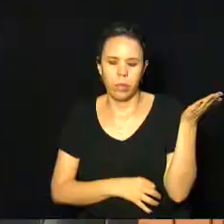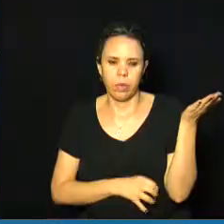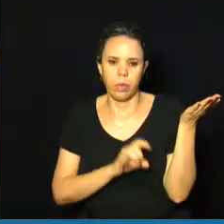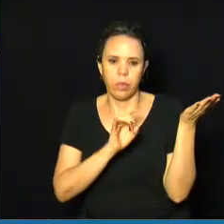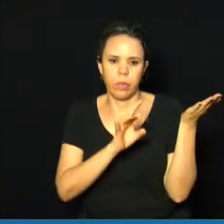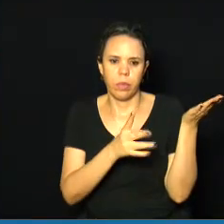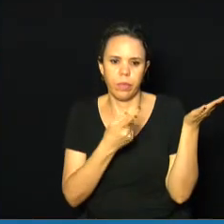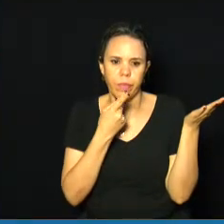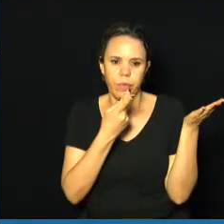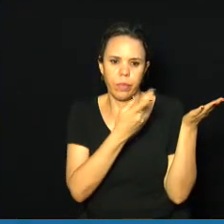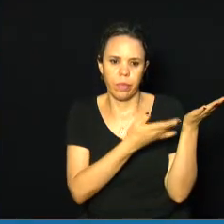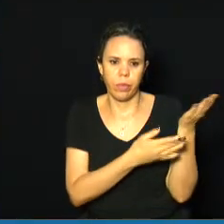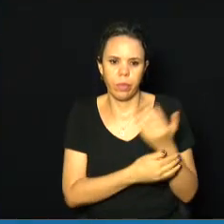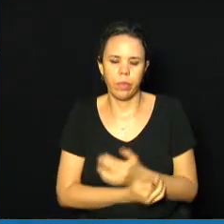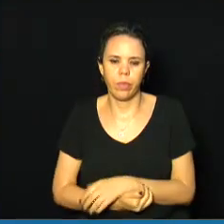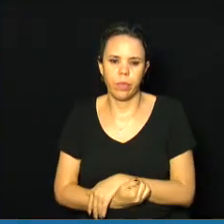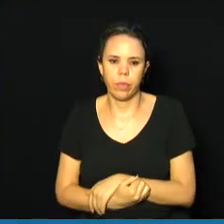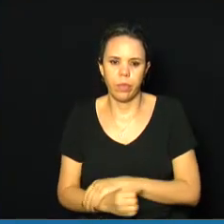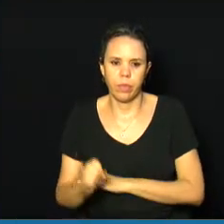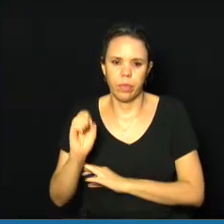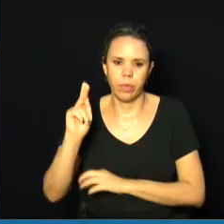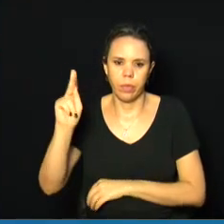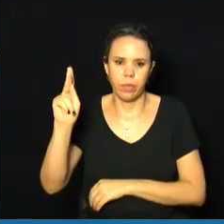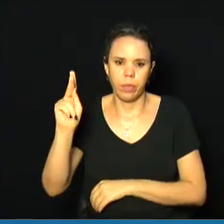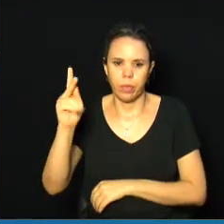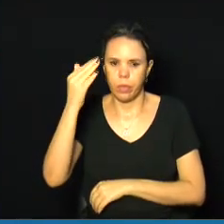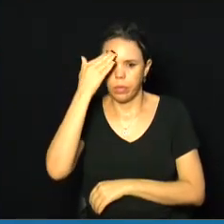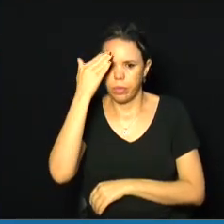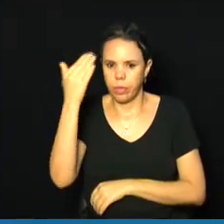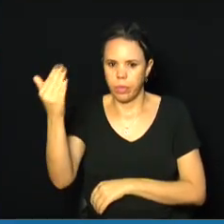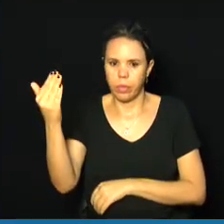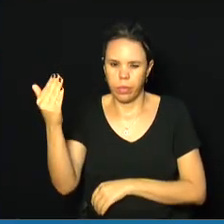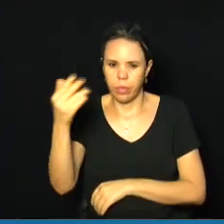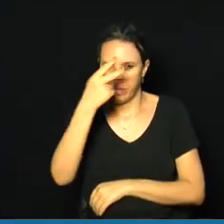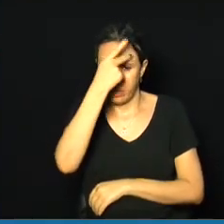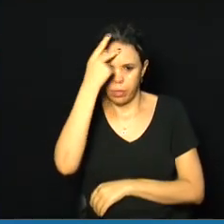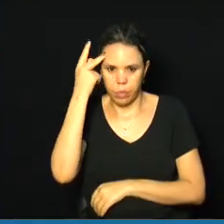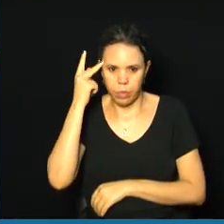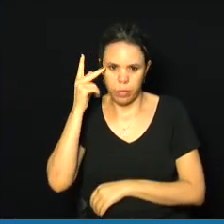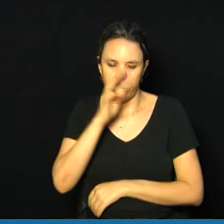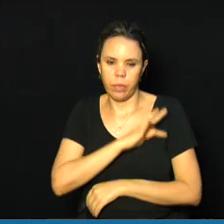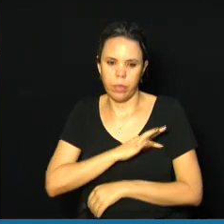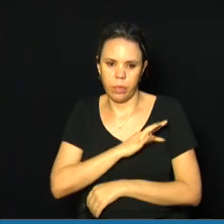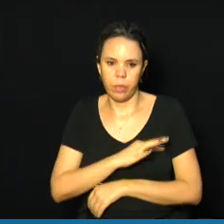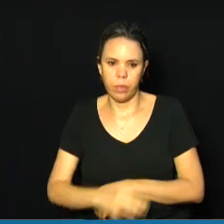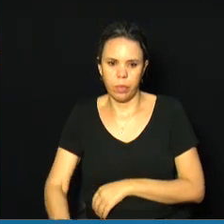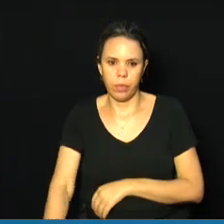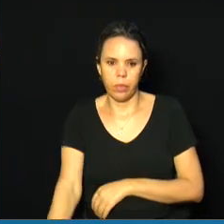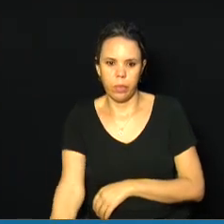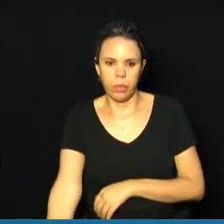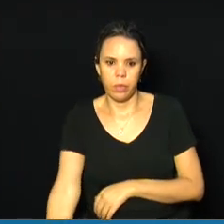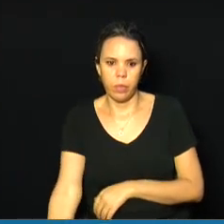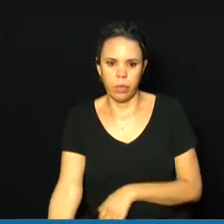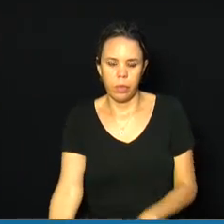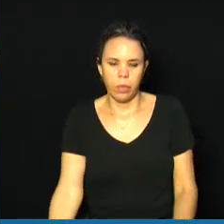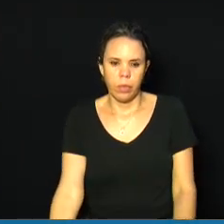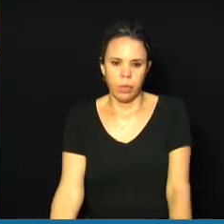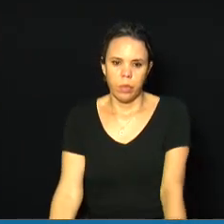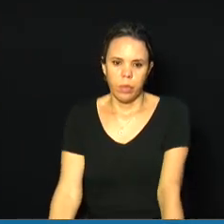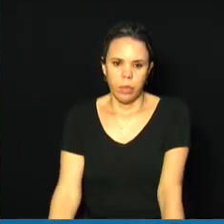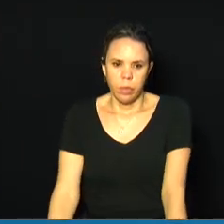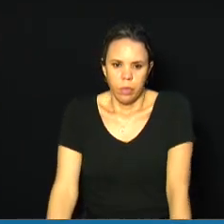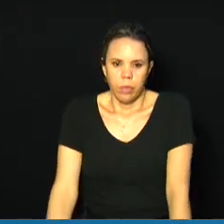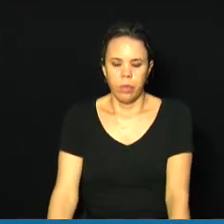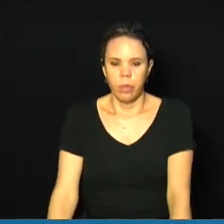falar. Ok. Então, obrigado ao pessoal da técnica pela presteza. Tá? Então,